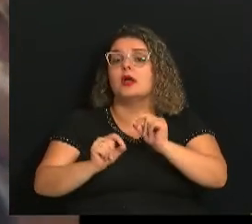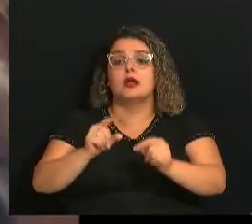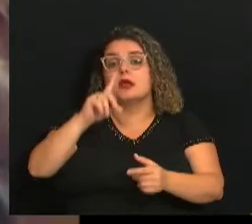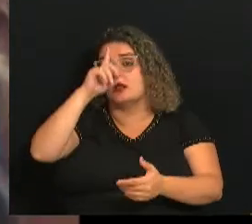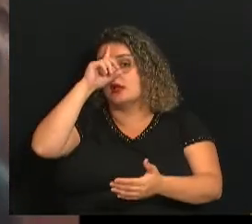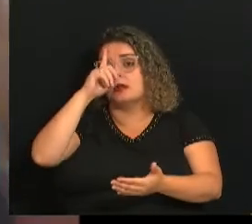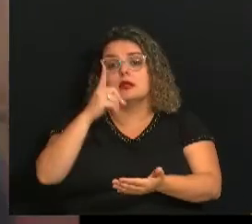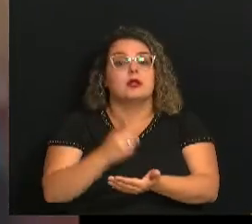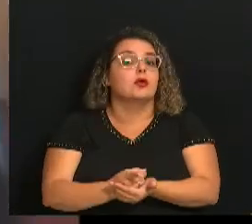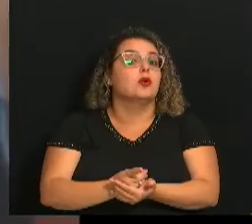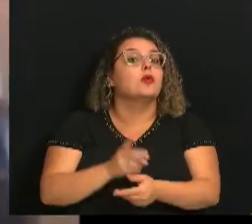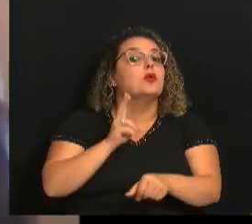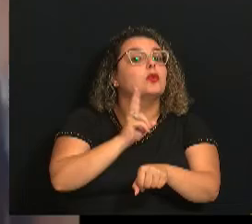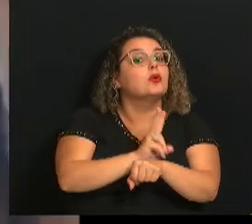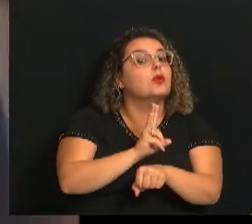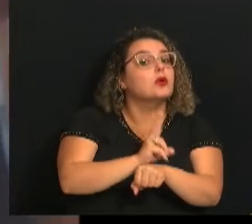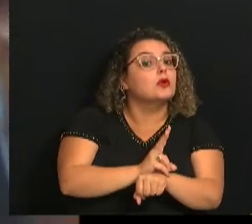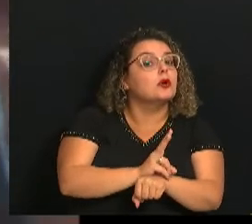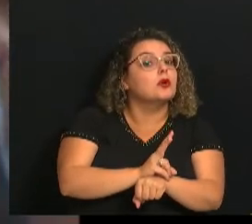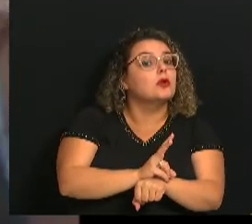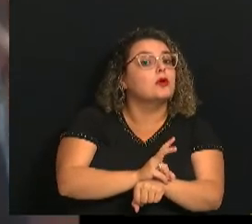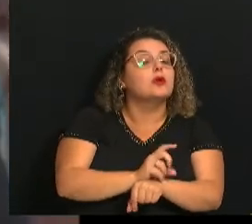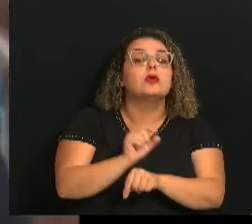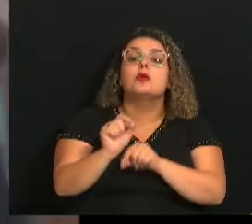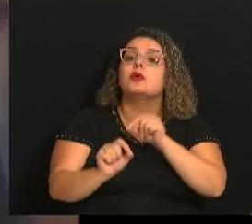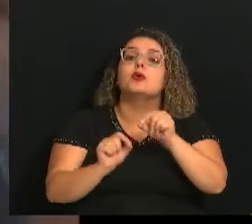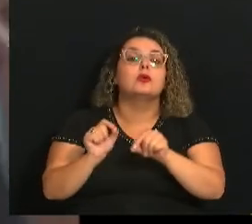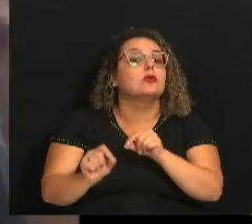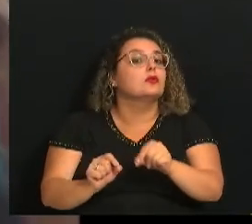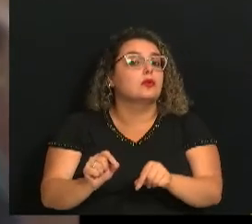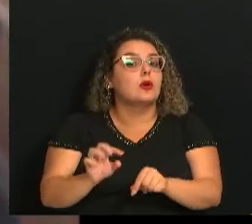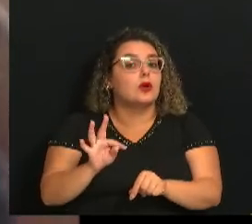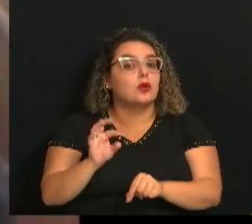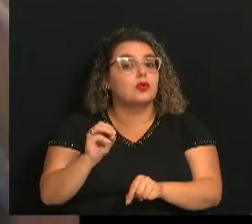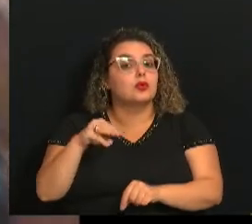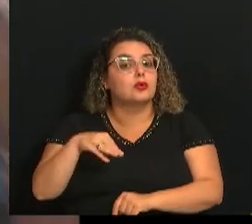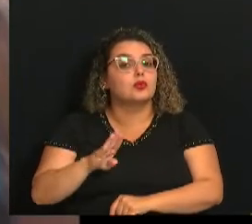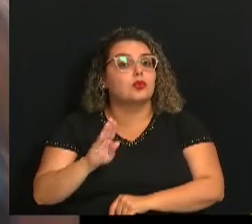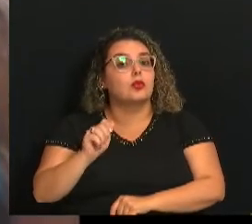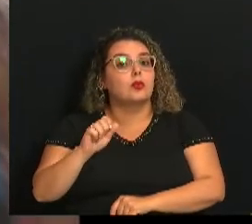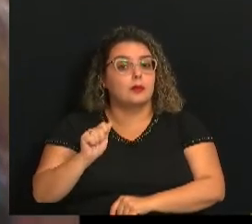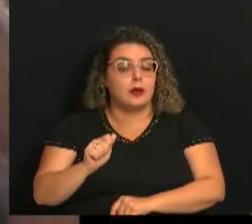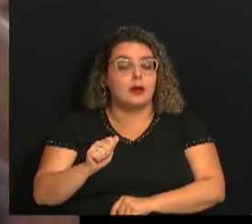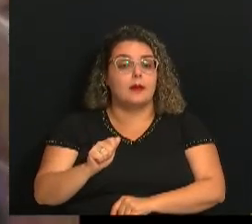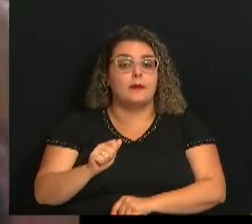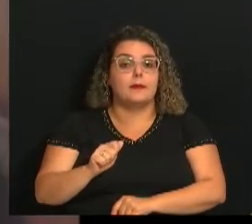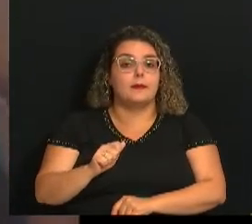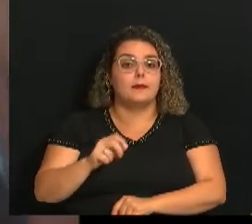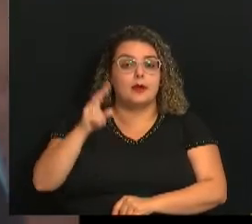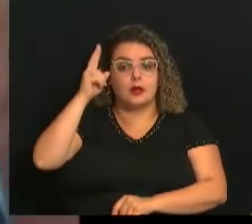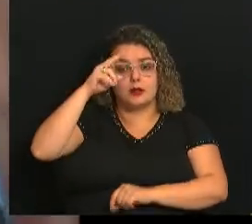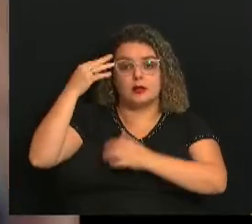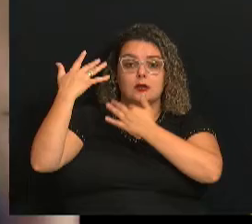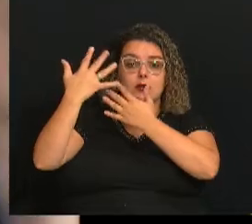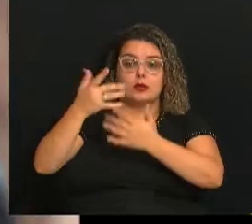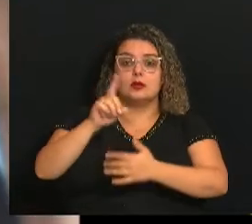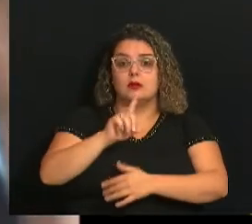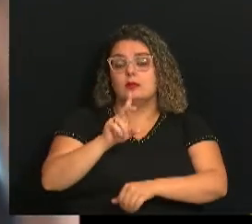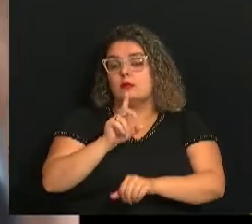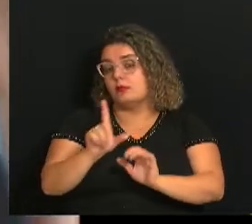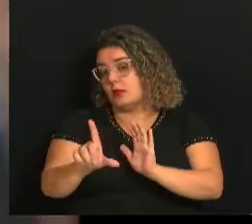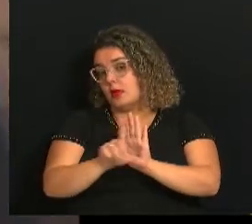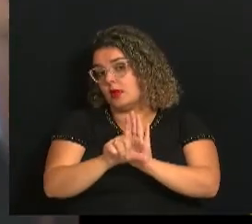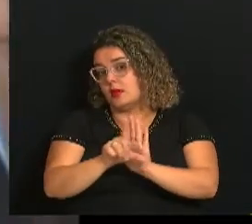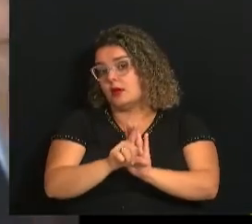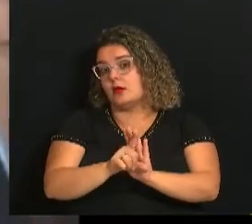que é preservado e aquilo que vai tombar pelo tempo e não pela lei de preservação, são